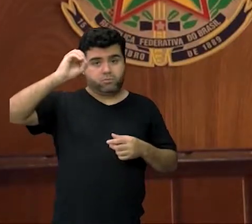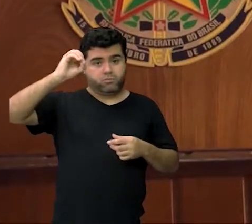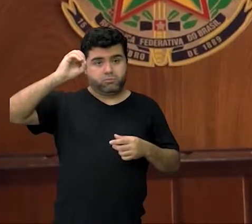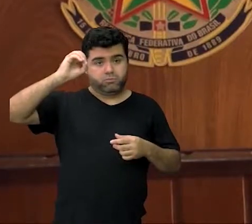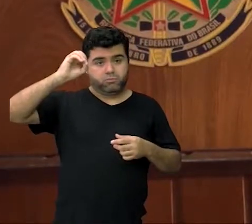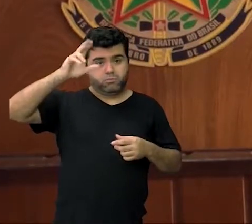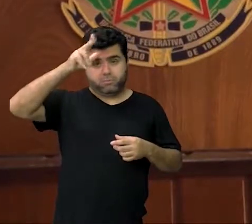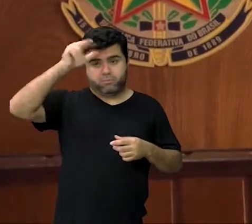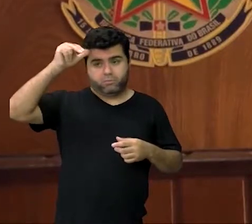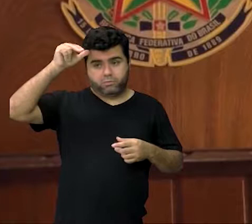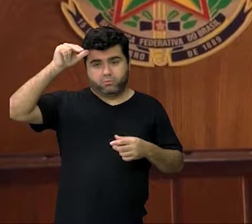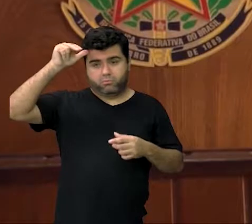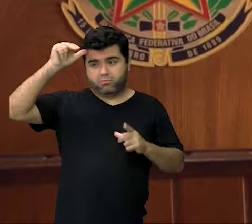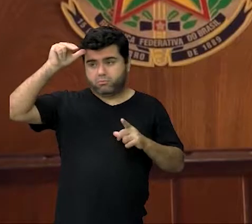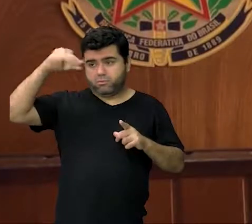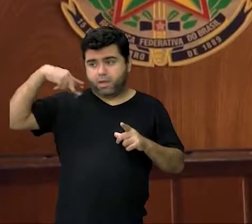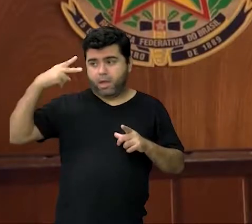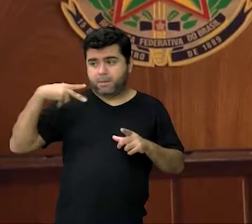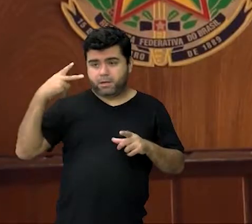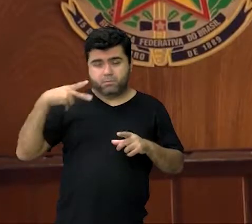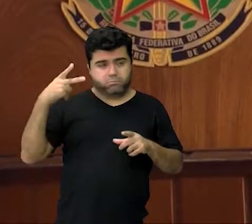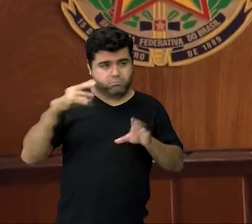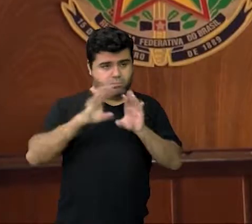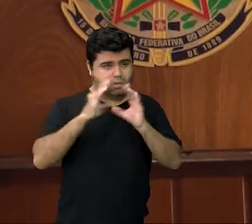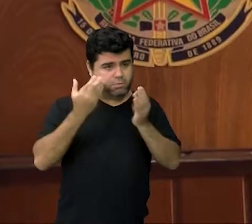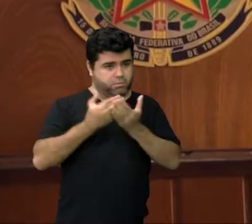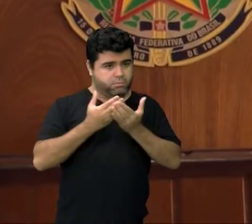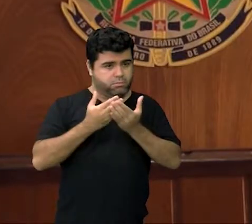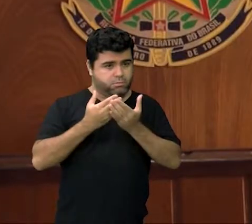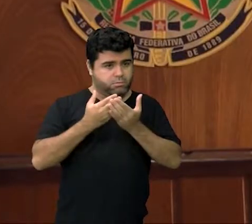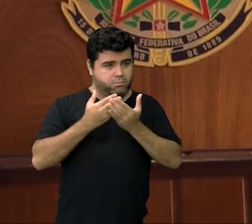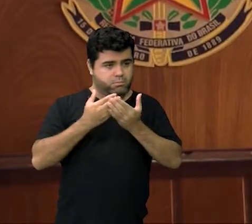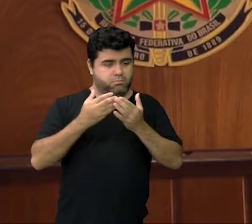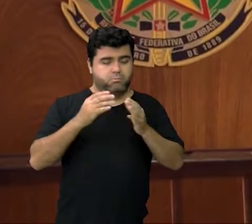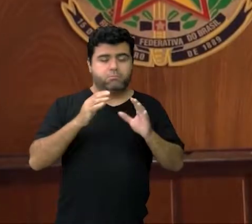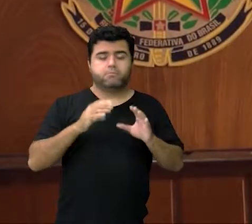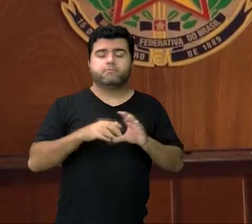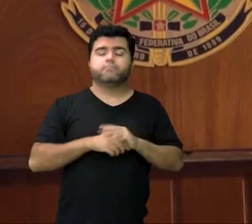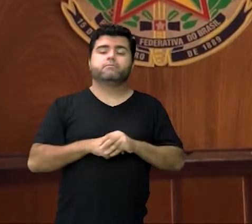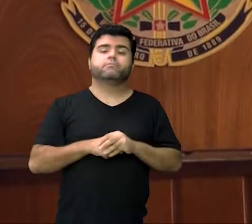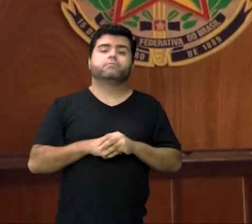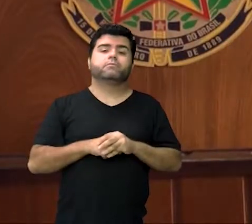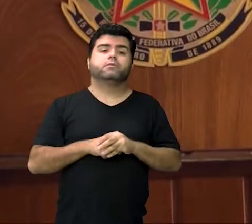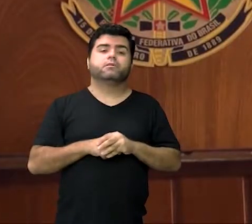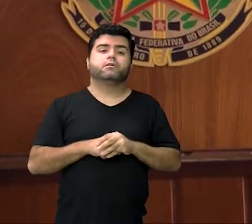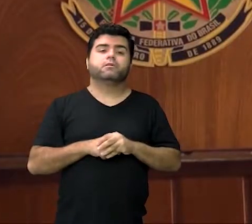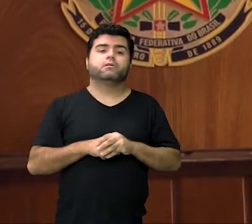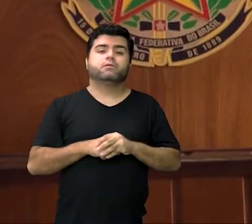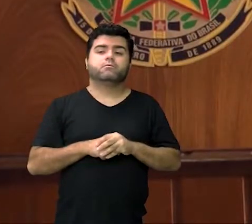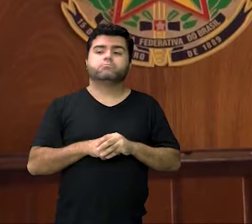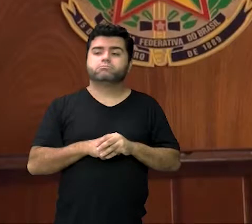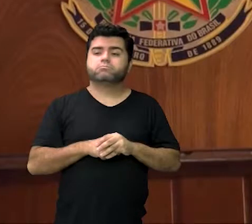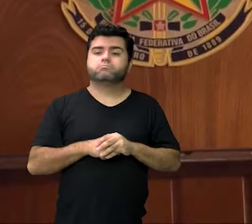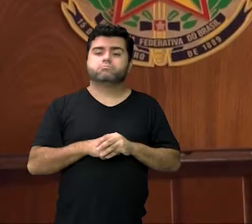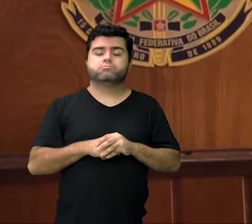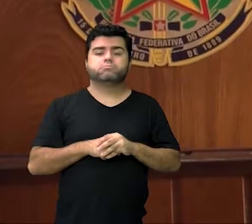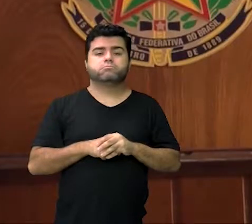gabinete, sim, da Câmara, né? Não. E nós... Sim, que bom.